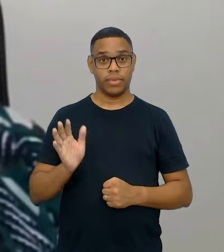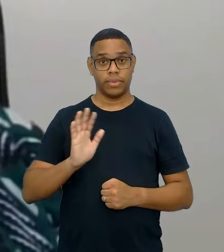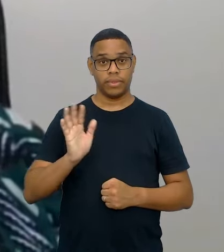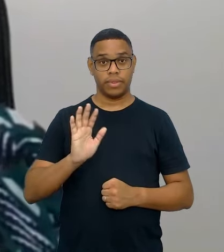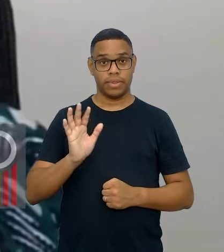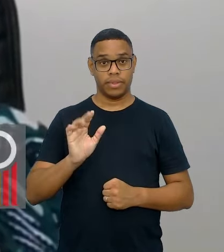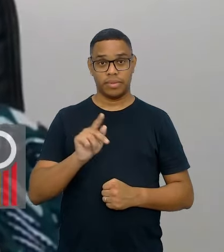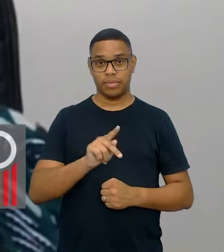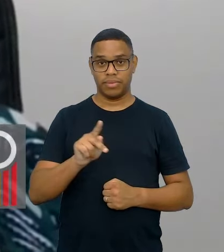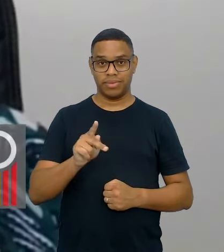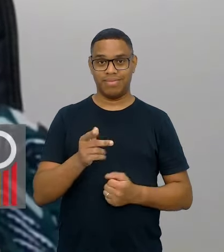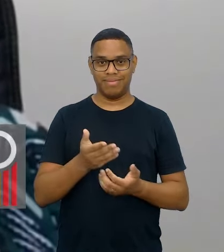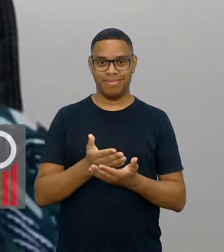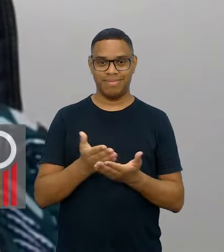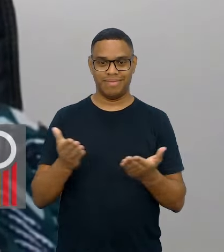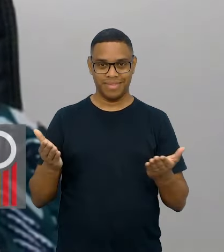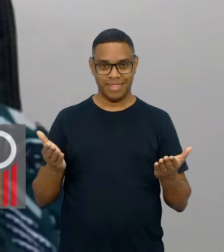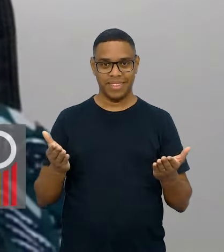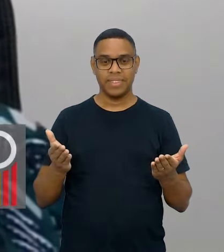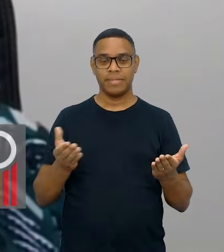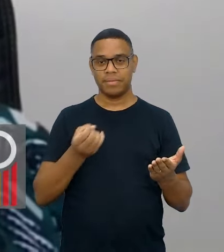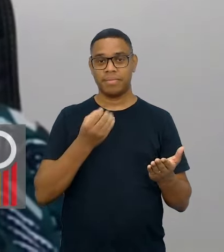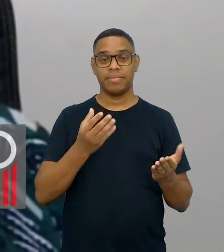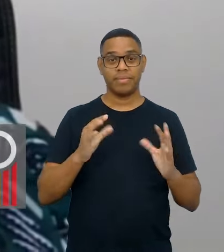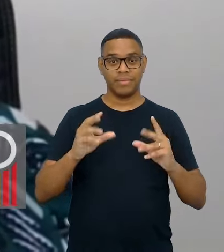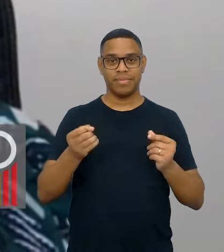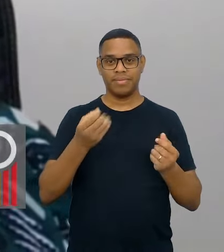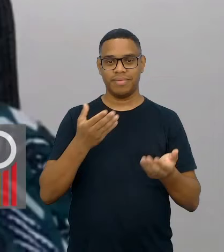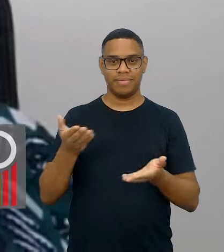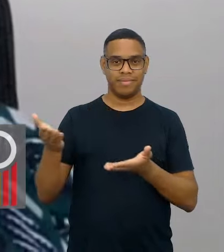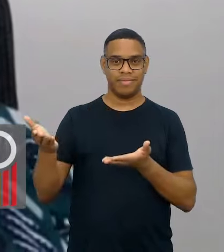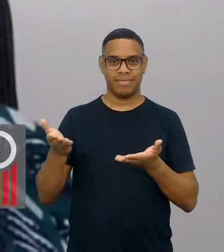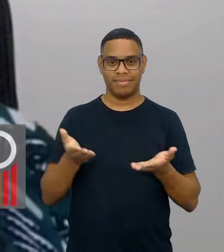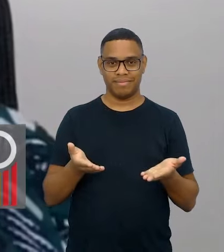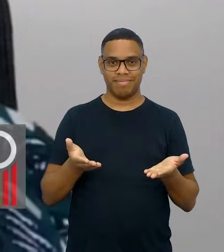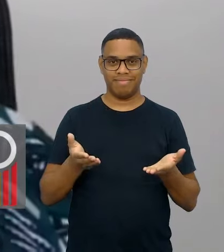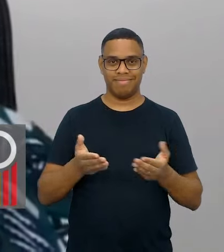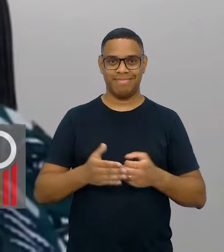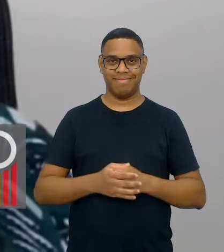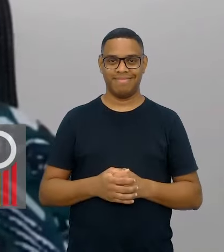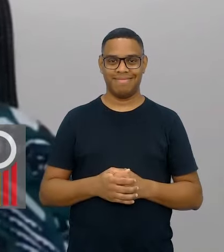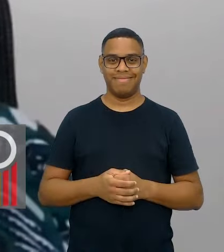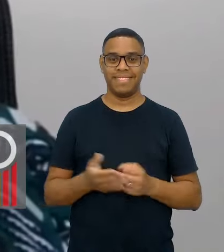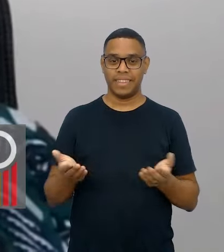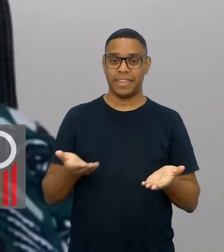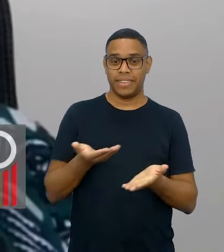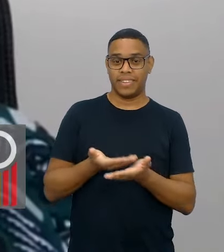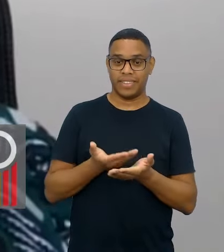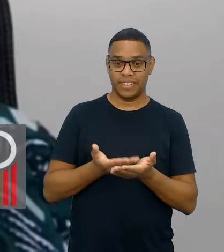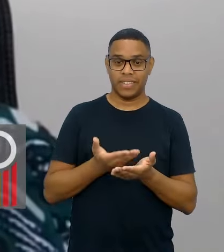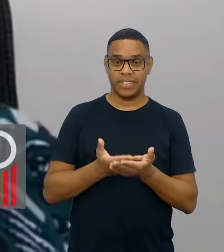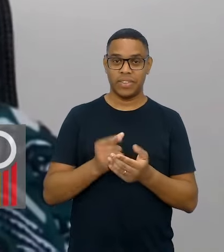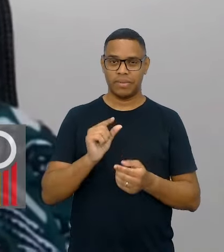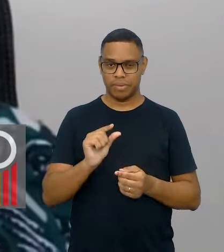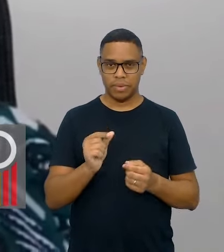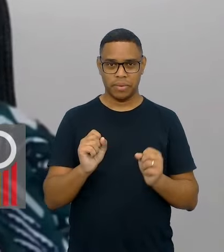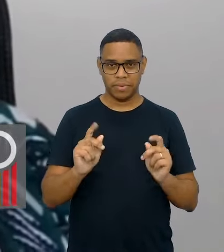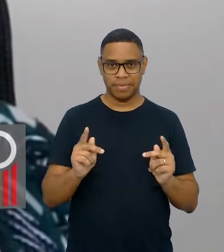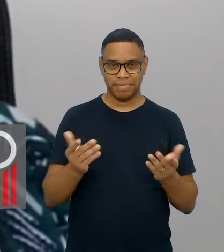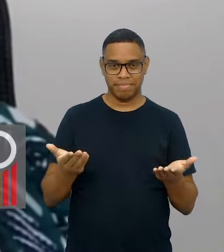Olá, professores, professoras, sejam todos muito bem-vindos. Vamos estudar mais um pouco, não